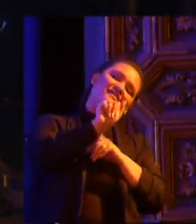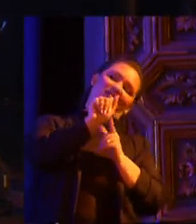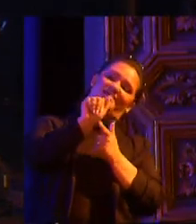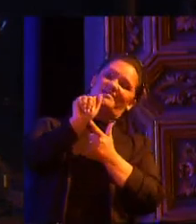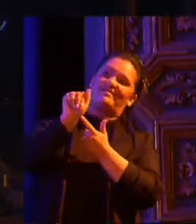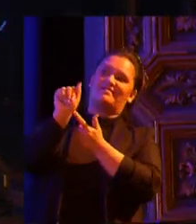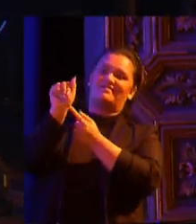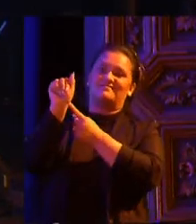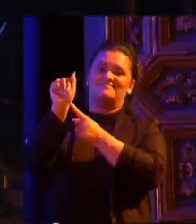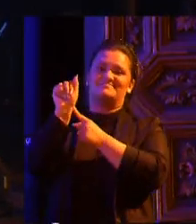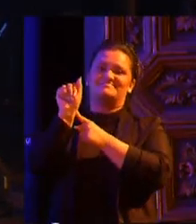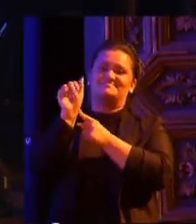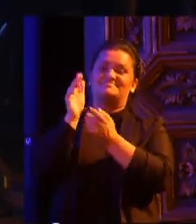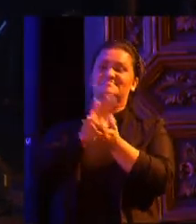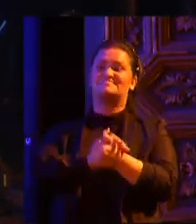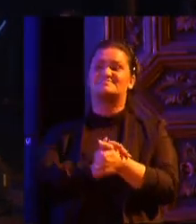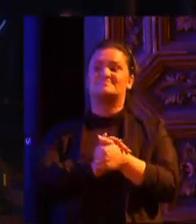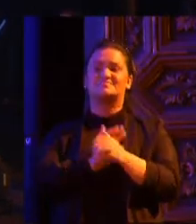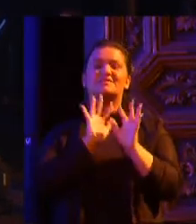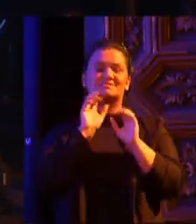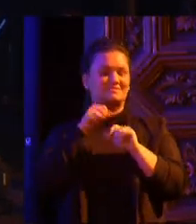Exatamente. Sim,